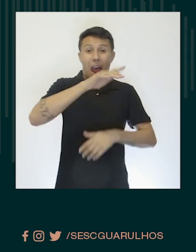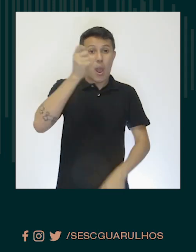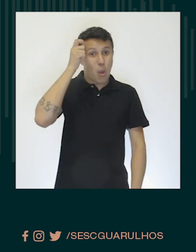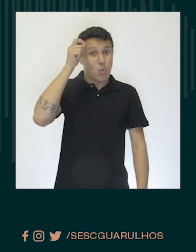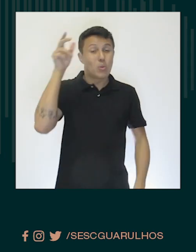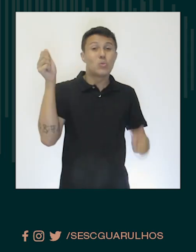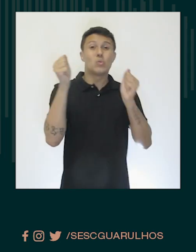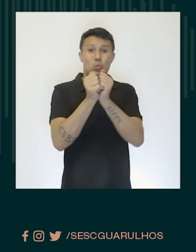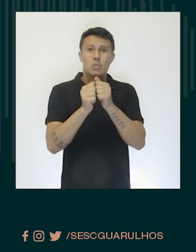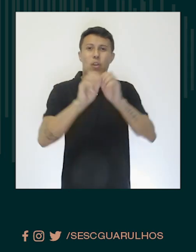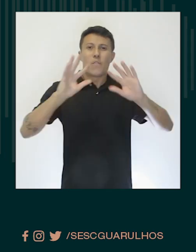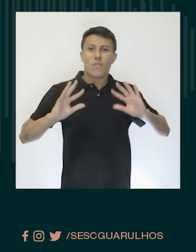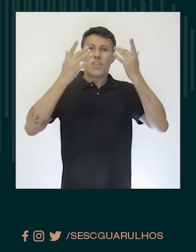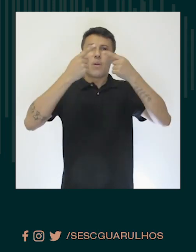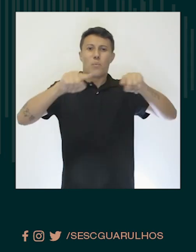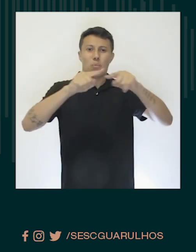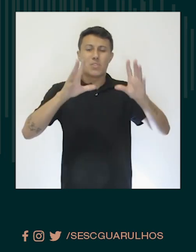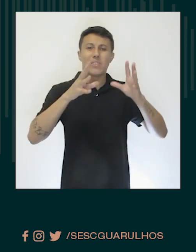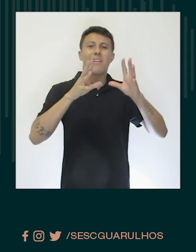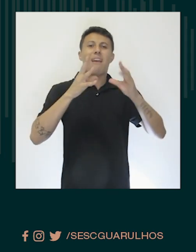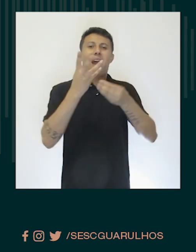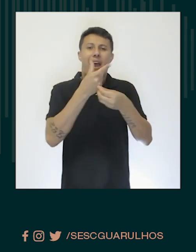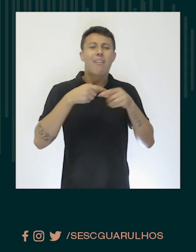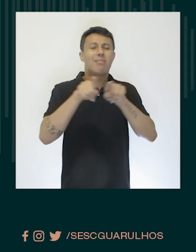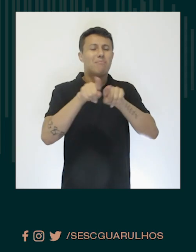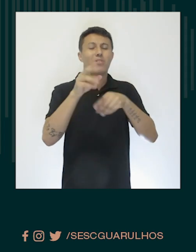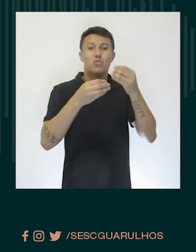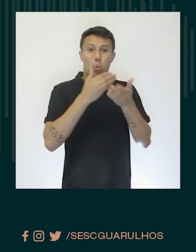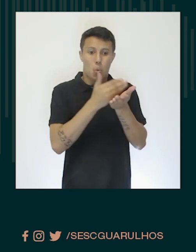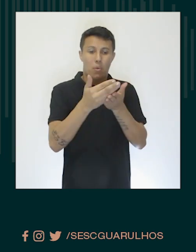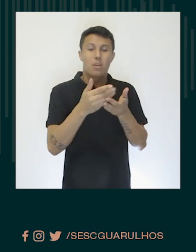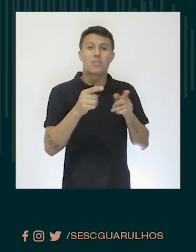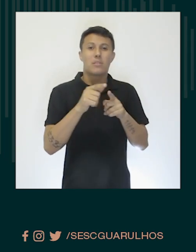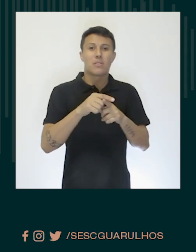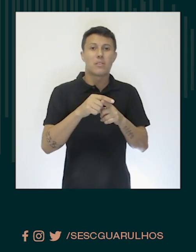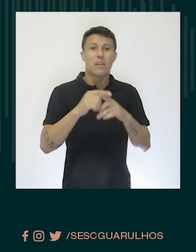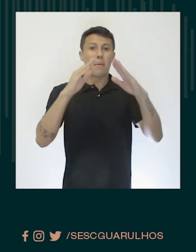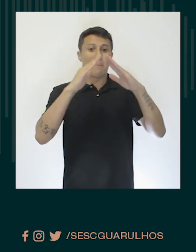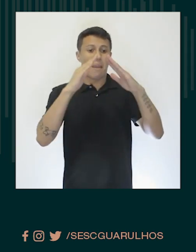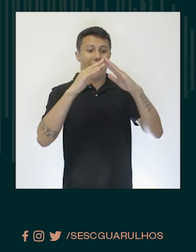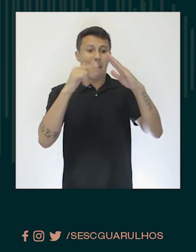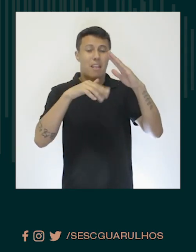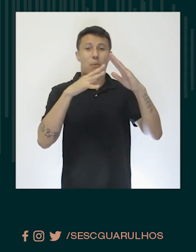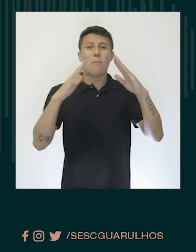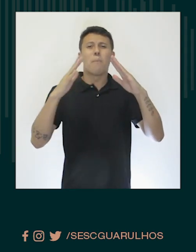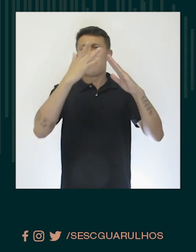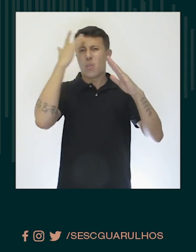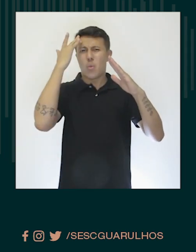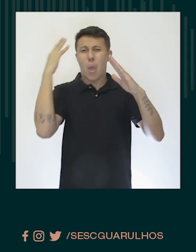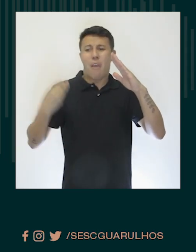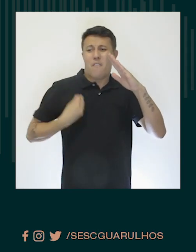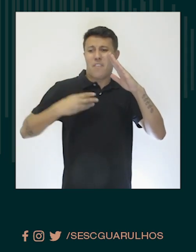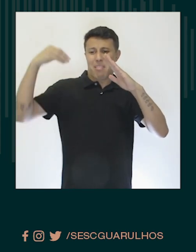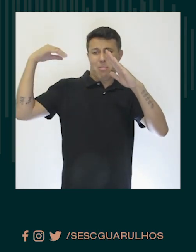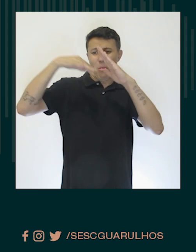Cultural. Então, além desse festival de música e arte, participei de uma iniciativa também de uma casa que morava todo mundo junto. A